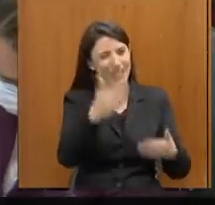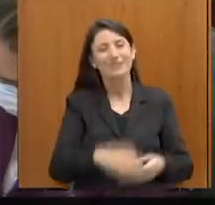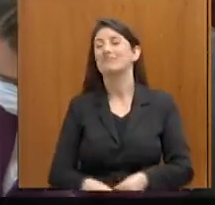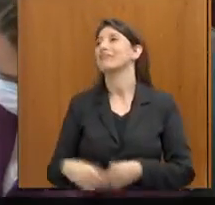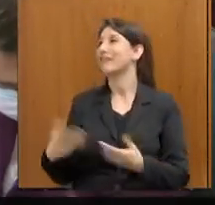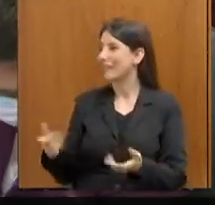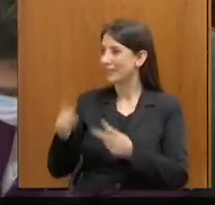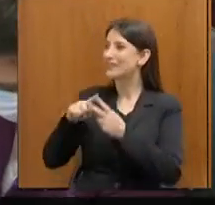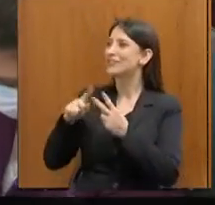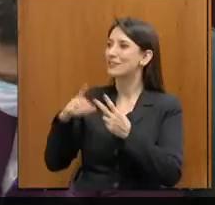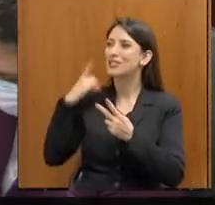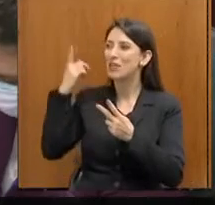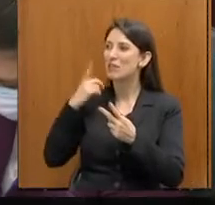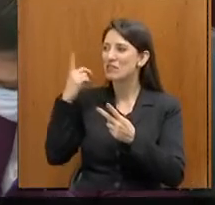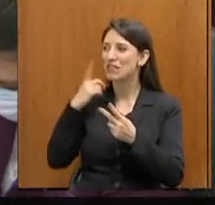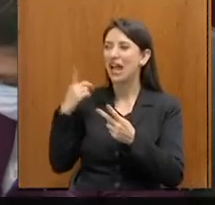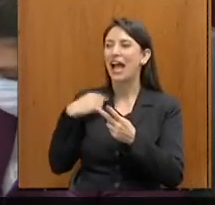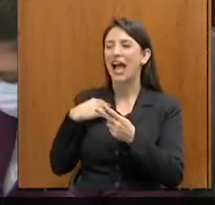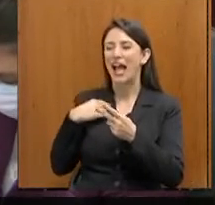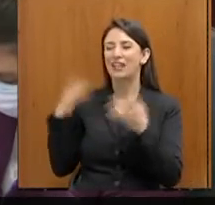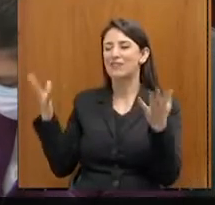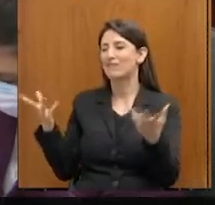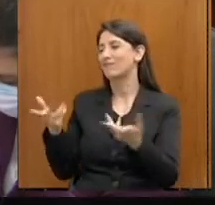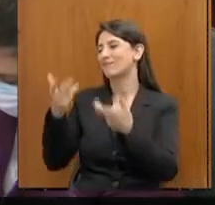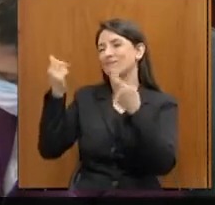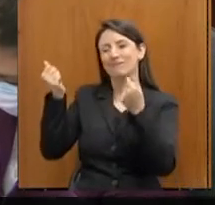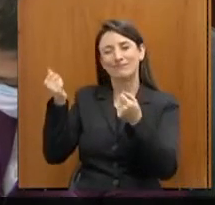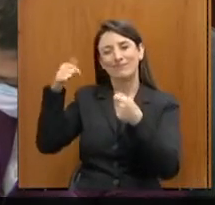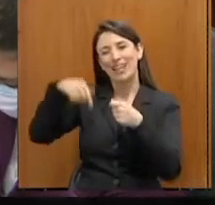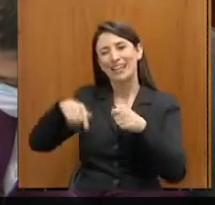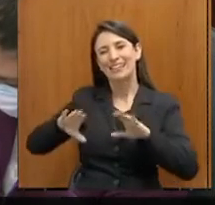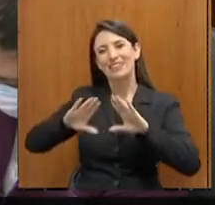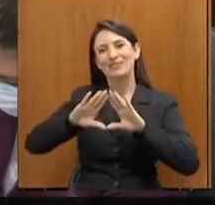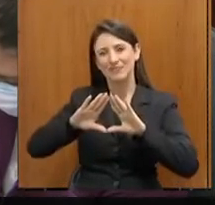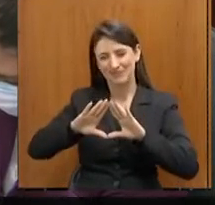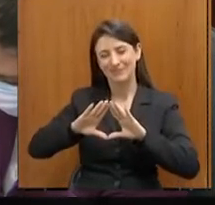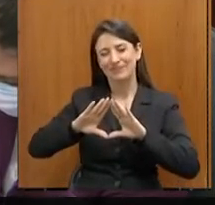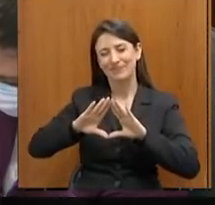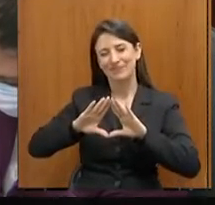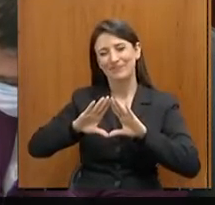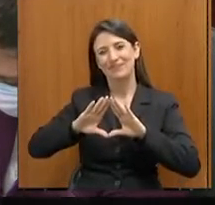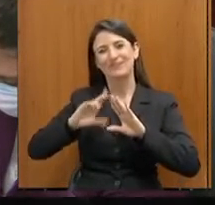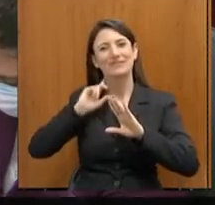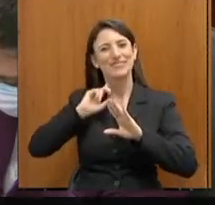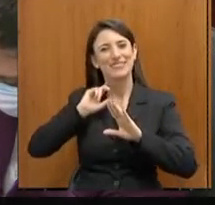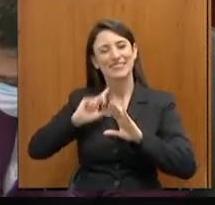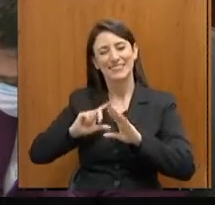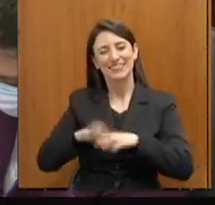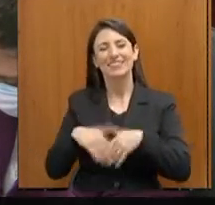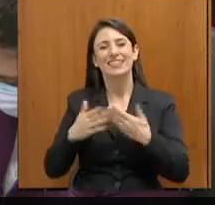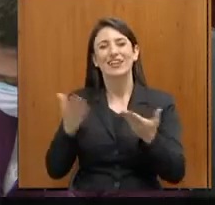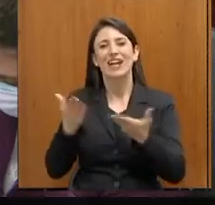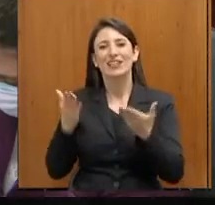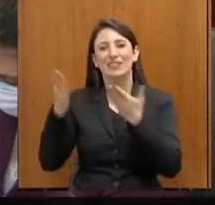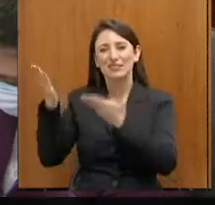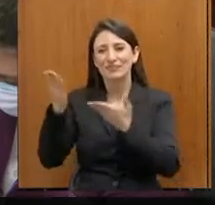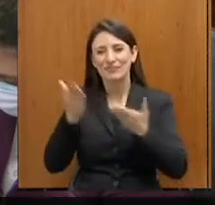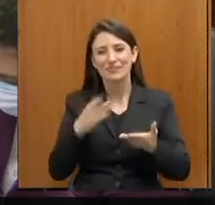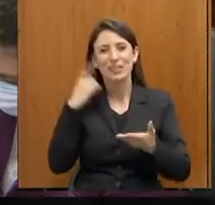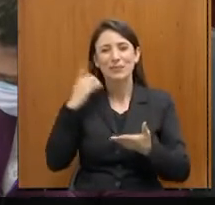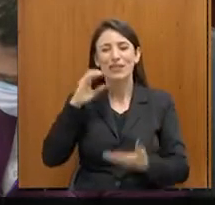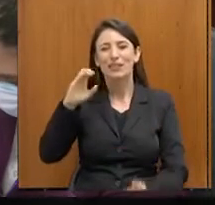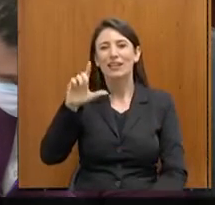brilhantes e na nossa casa no Parlamento Mineiro passa a palavra o deputado Cleitinho